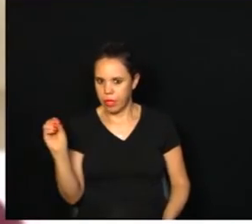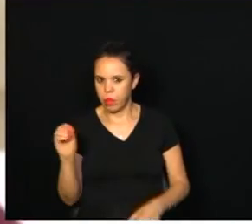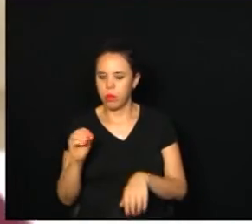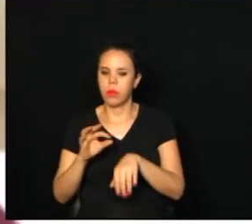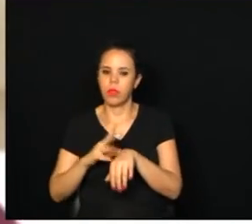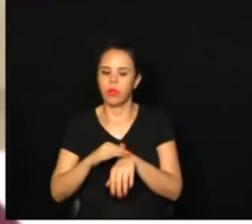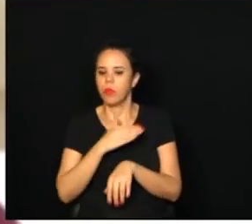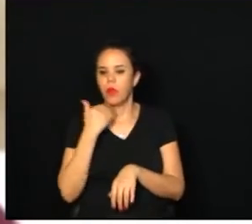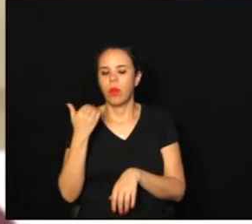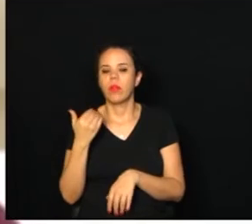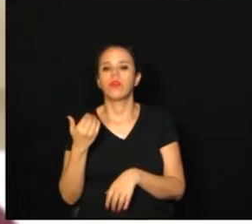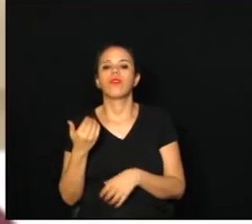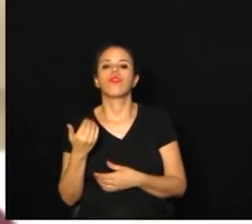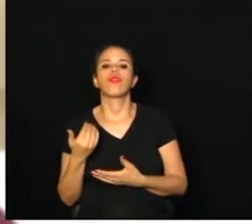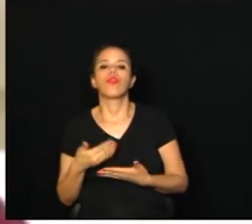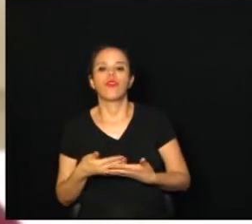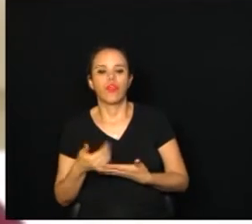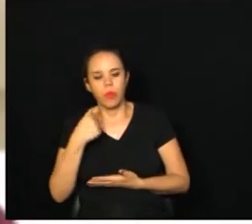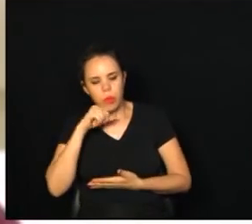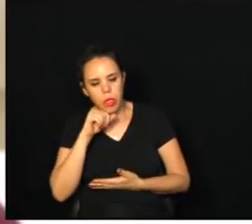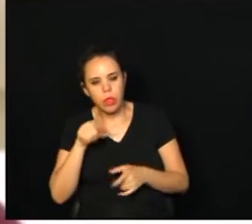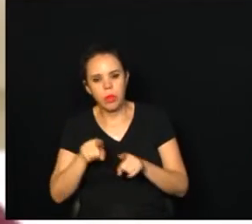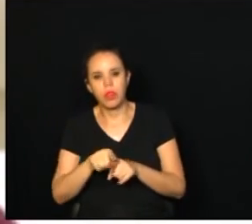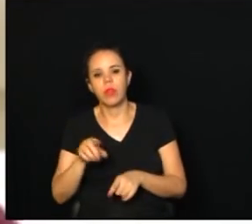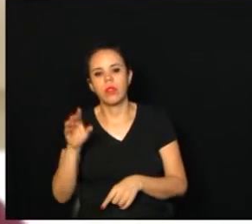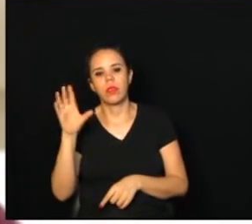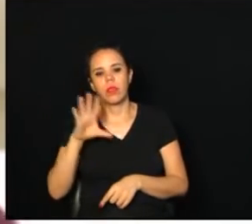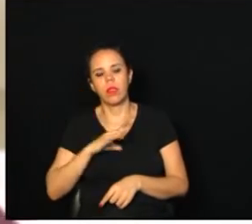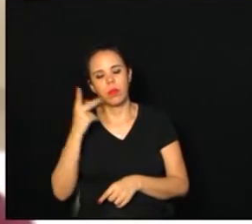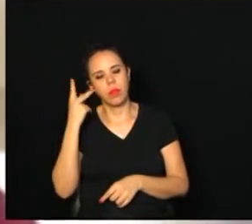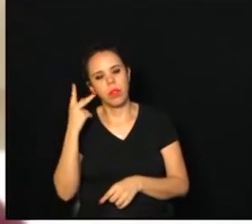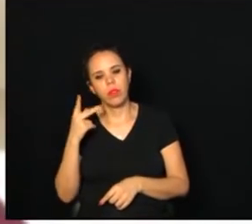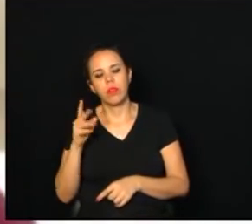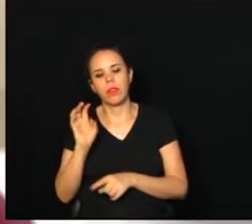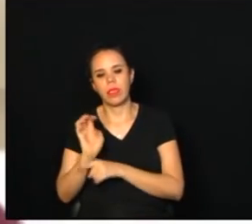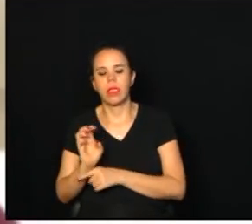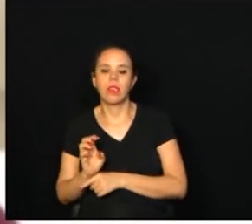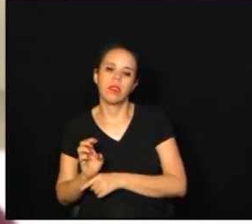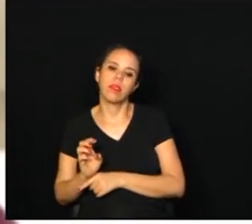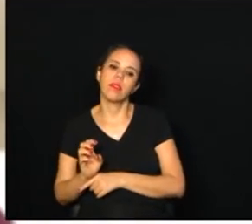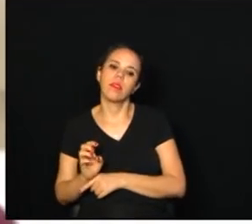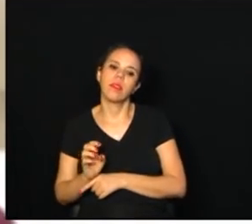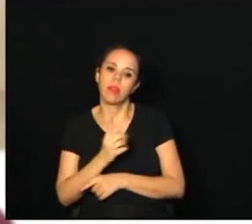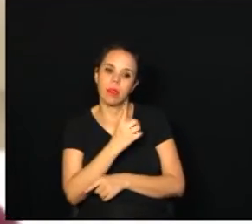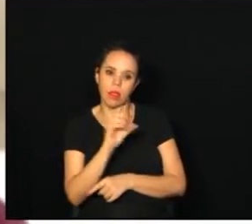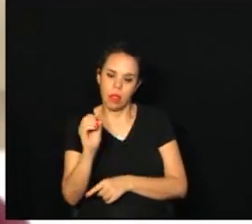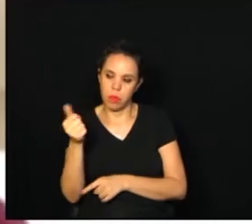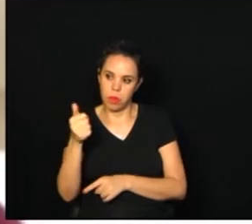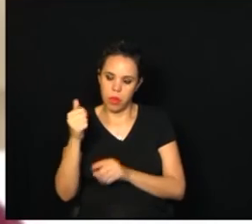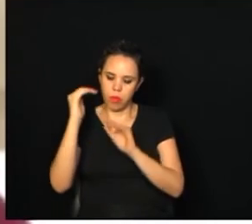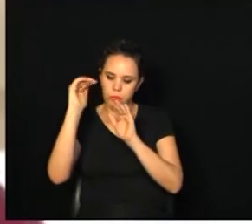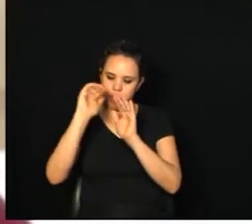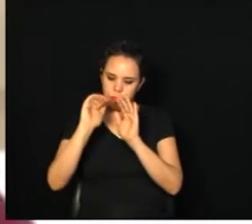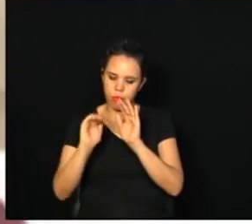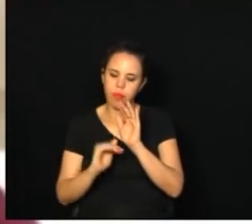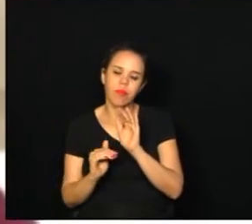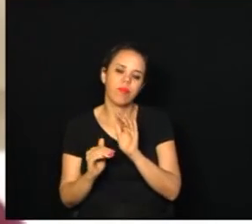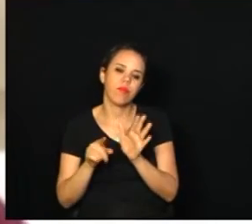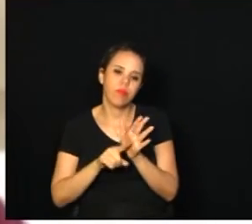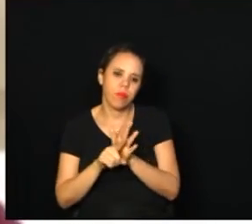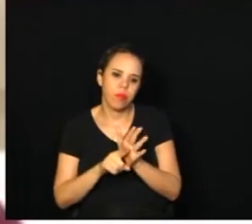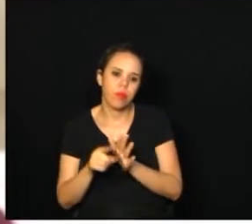trombofilia, principalmente se ela for genética, ou seja, essa mãe herdou esse cromossomo, esse